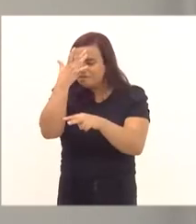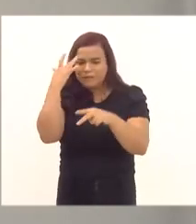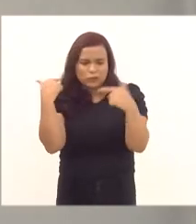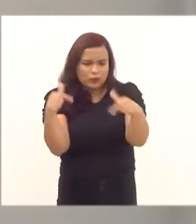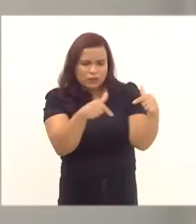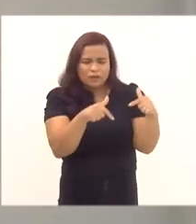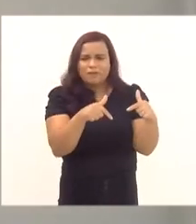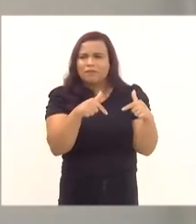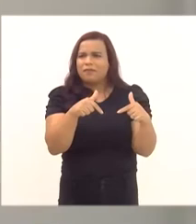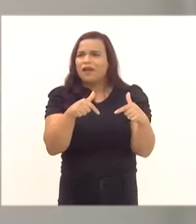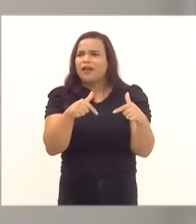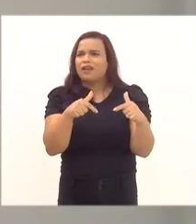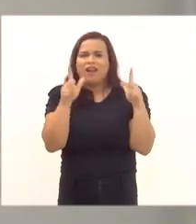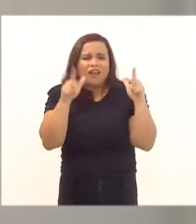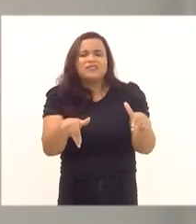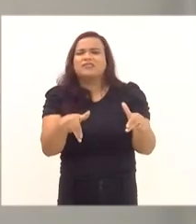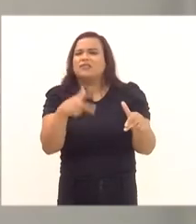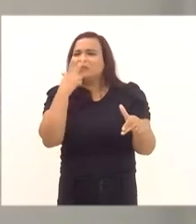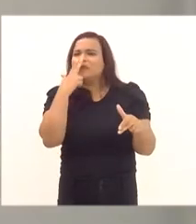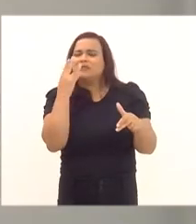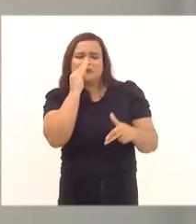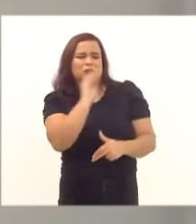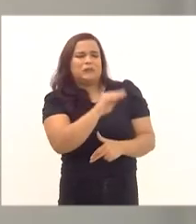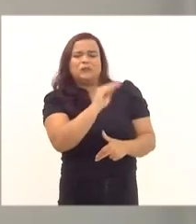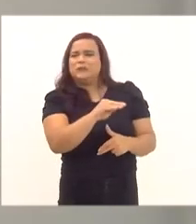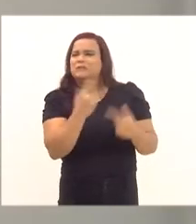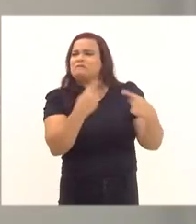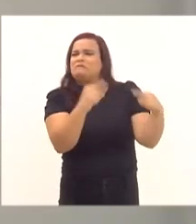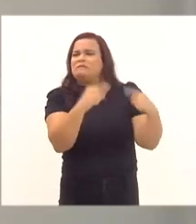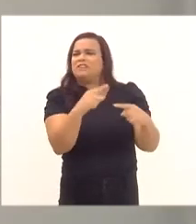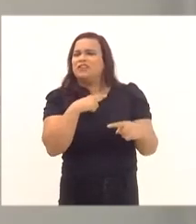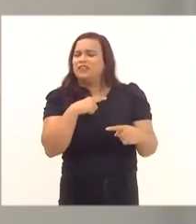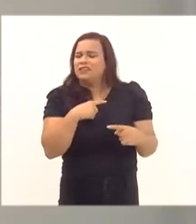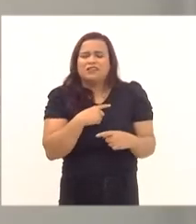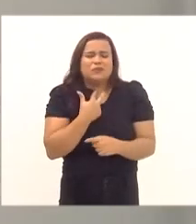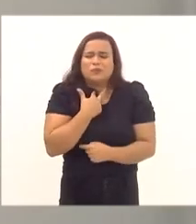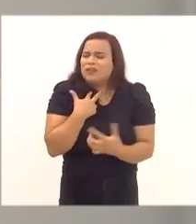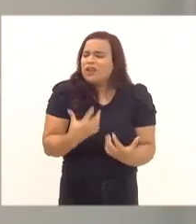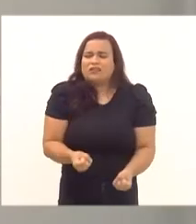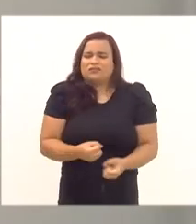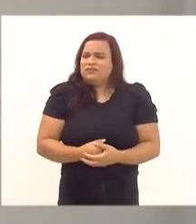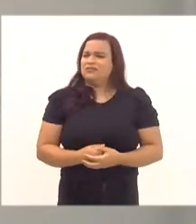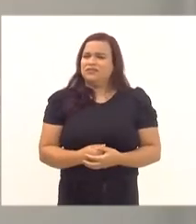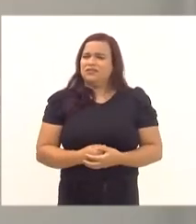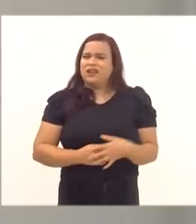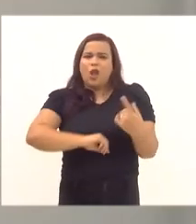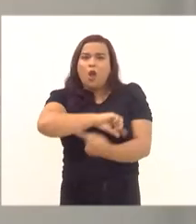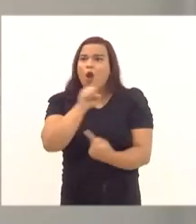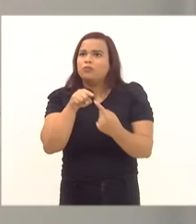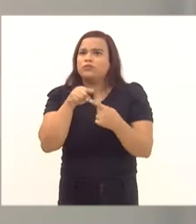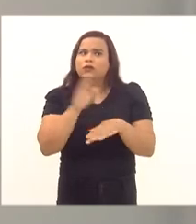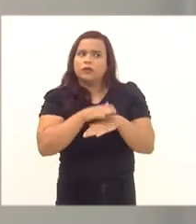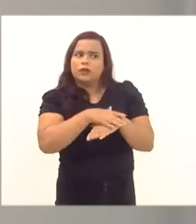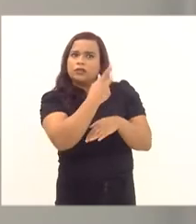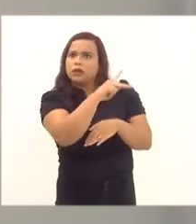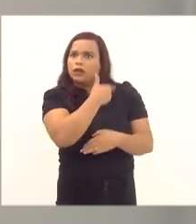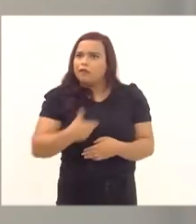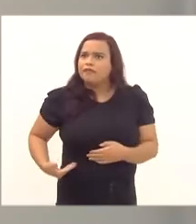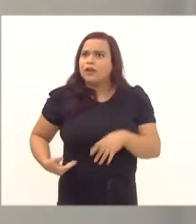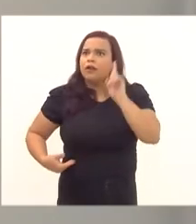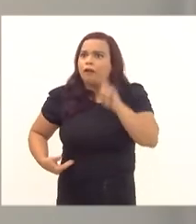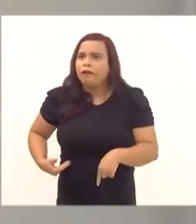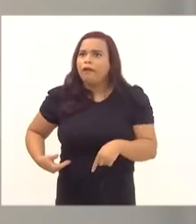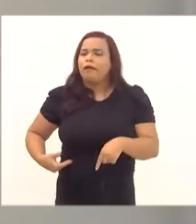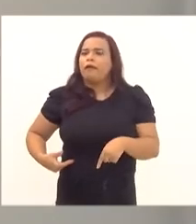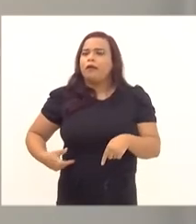forma que este governo trata a intenção e o viés deste governo é simplesmente o